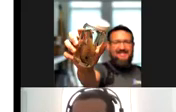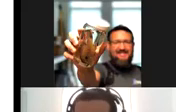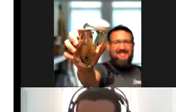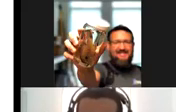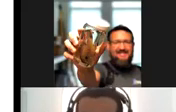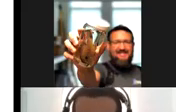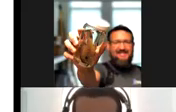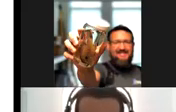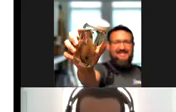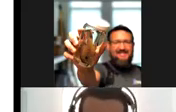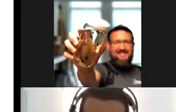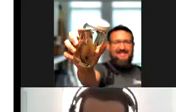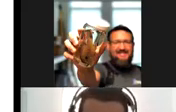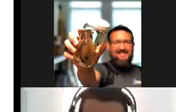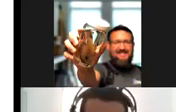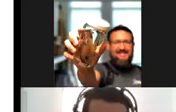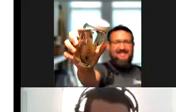do George Box.